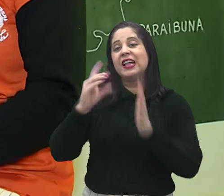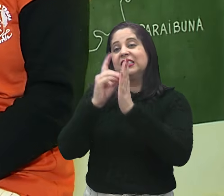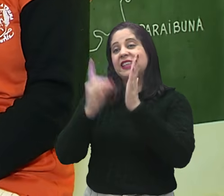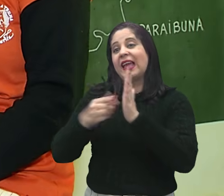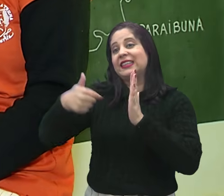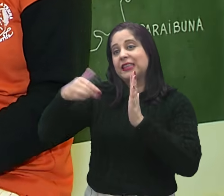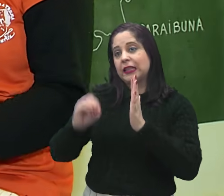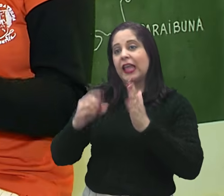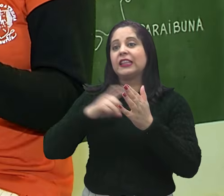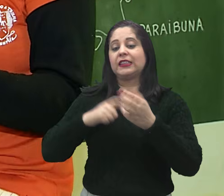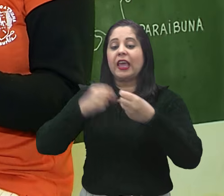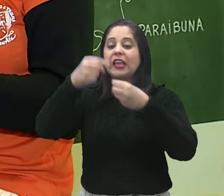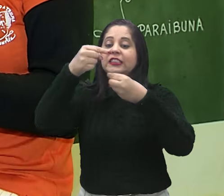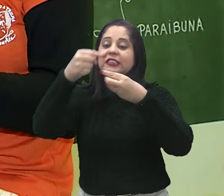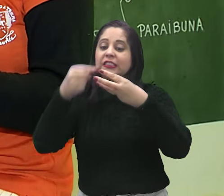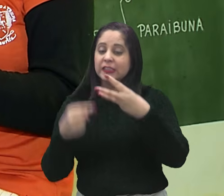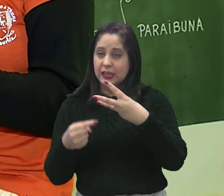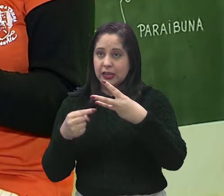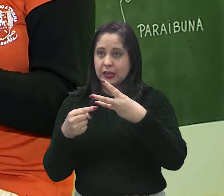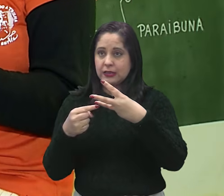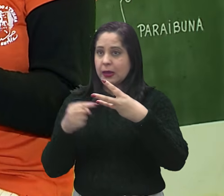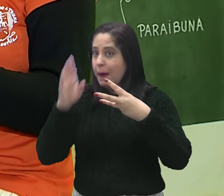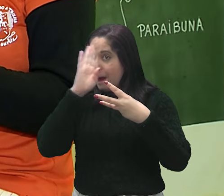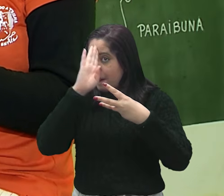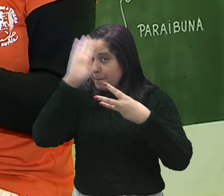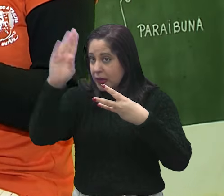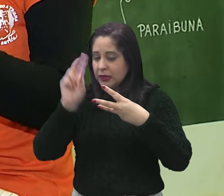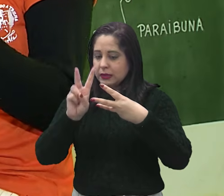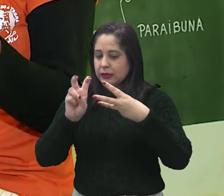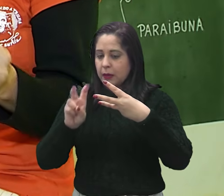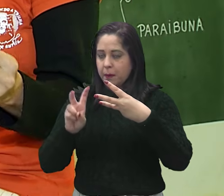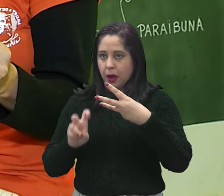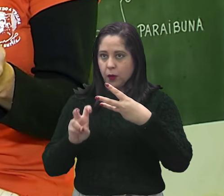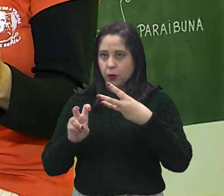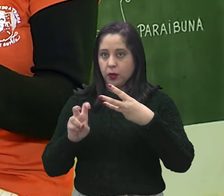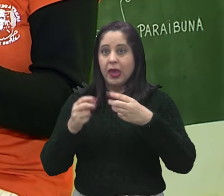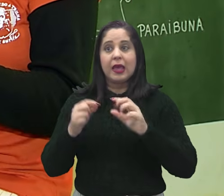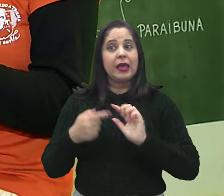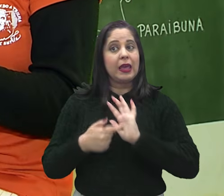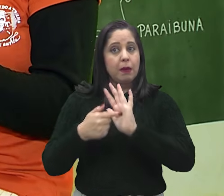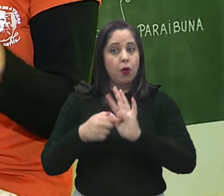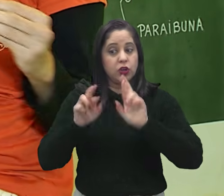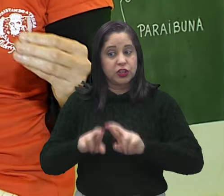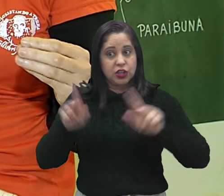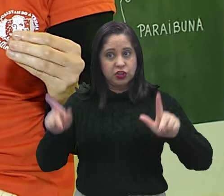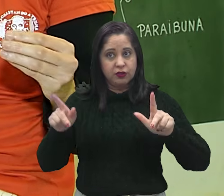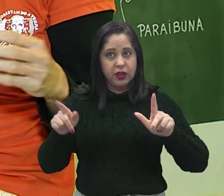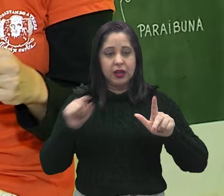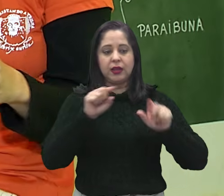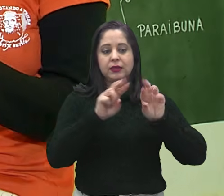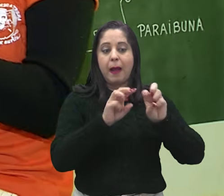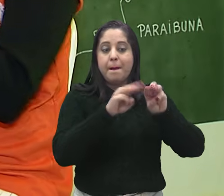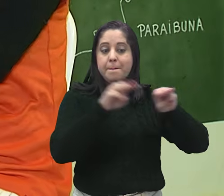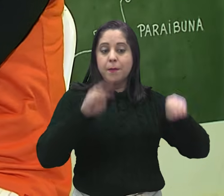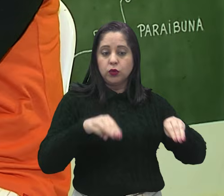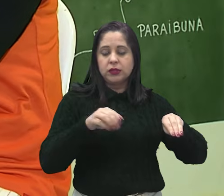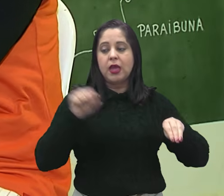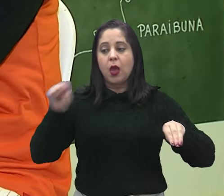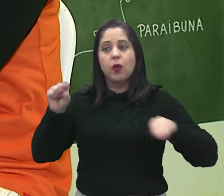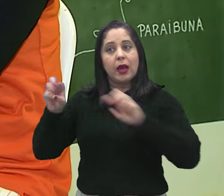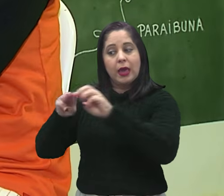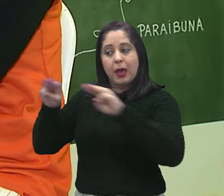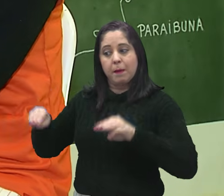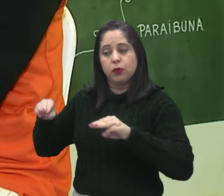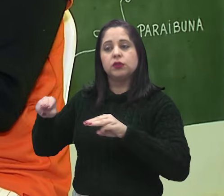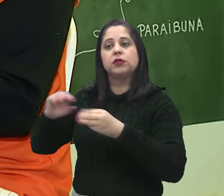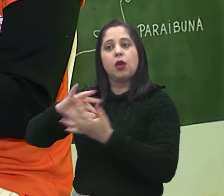3 pilares que nos ajudam a mostrar essa diferença entre o ecomuseu e um museu